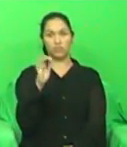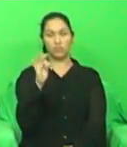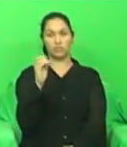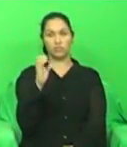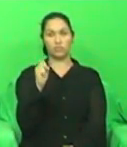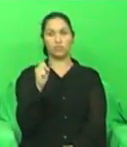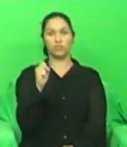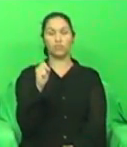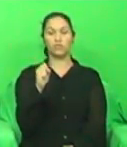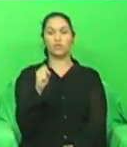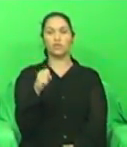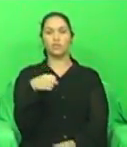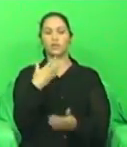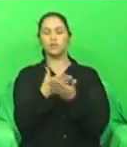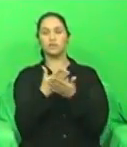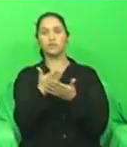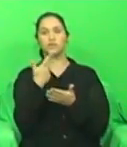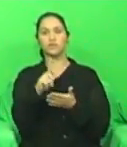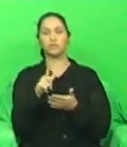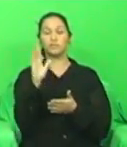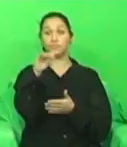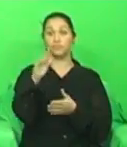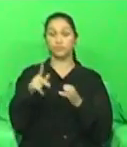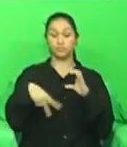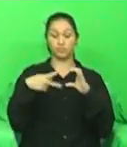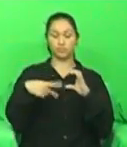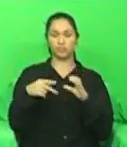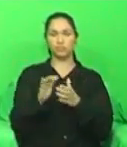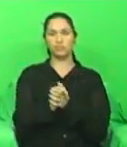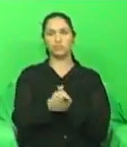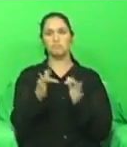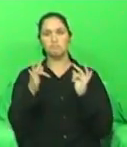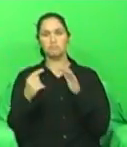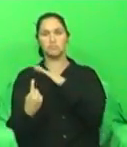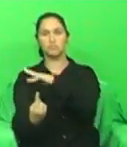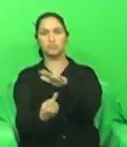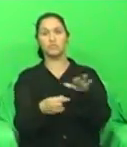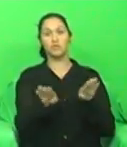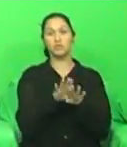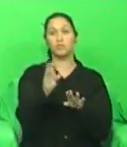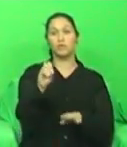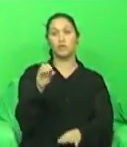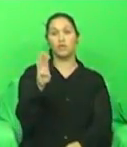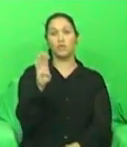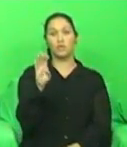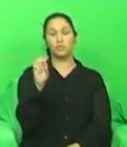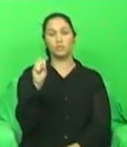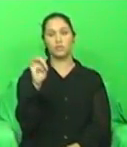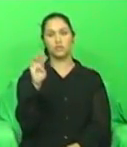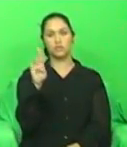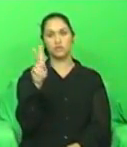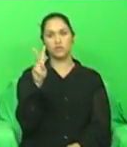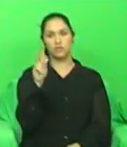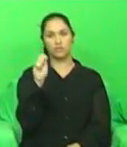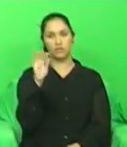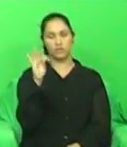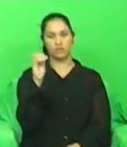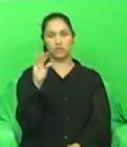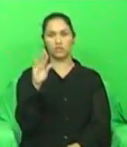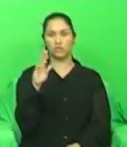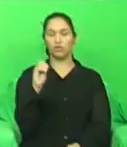chama a câmara de vereadores todos os setores fucri e observatório social pra vale analisar esses com esses